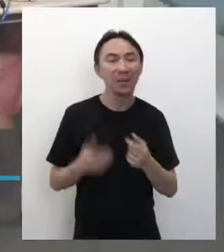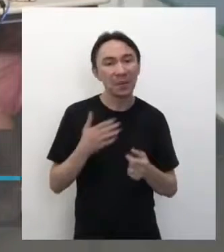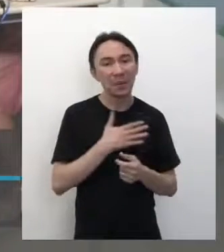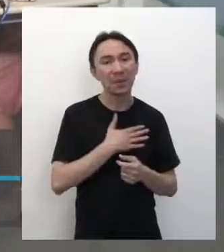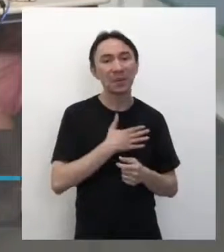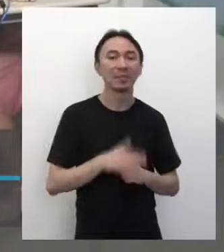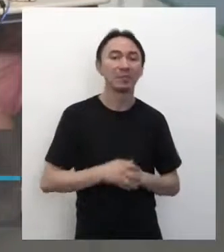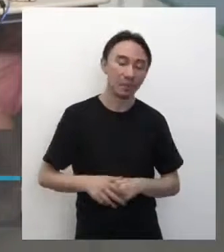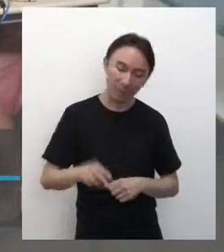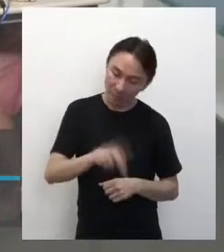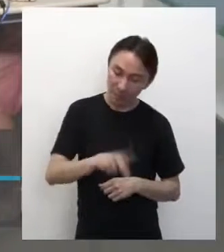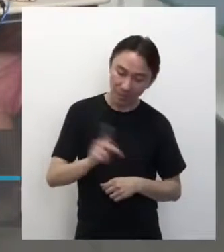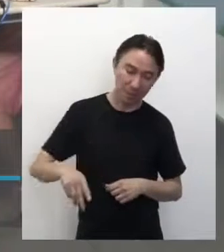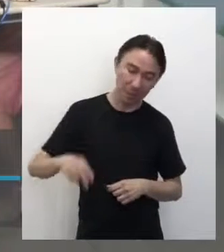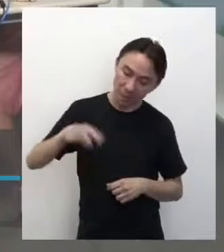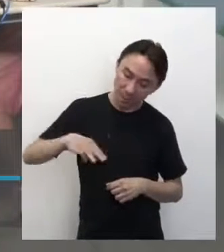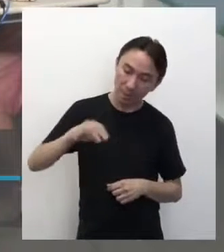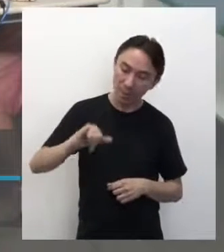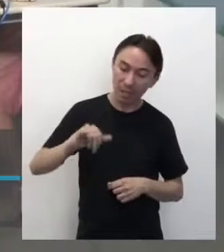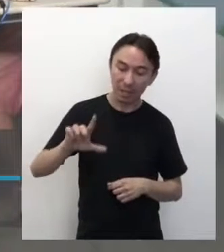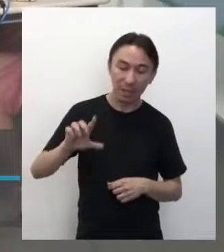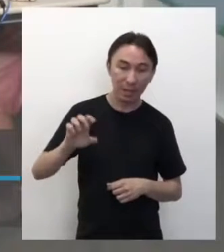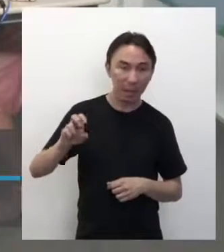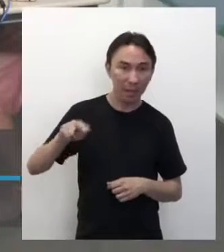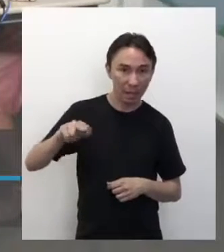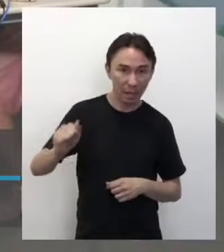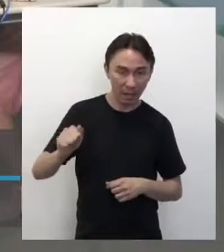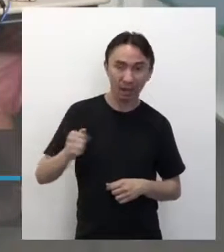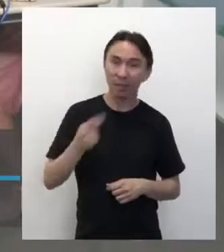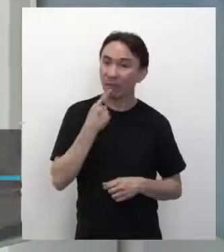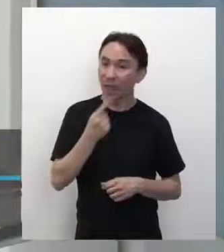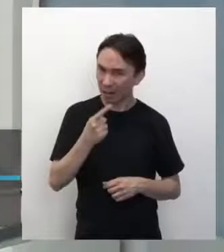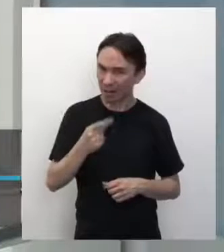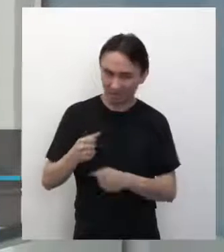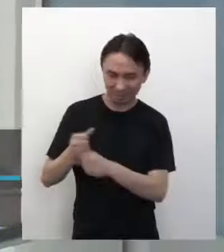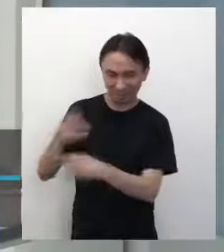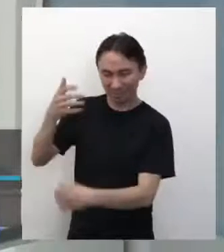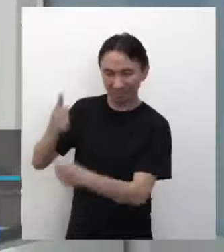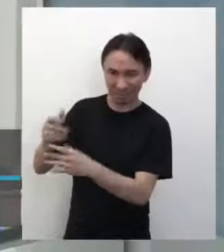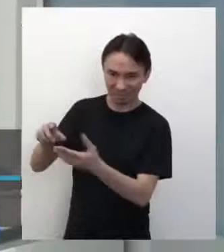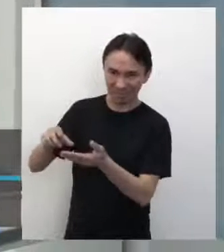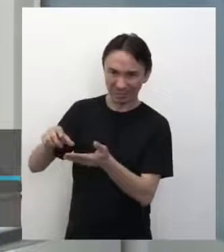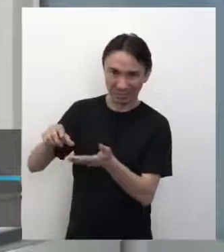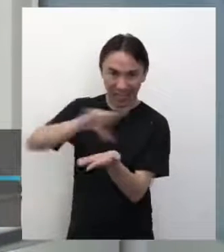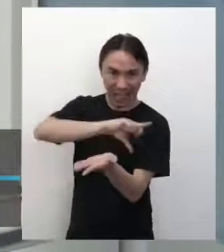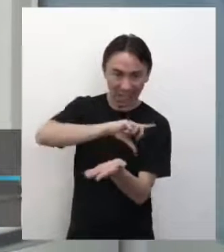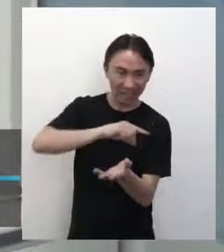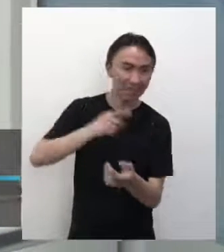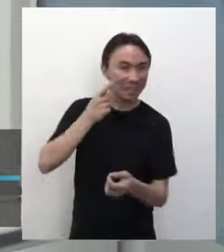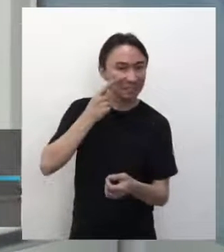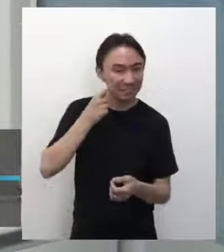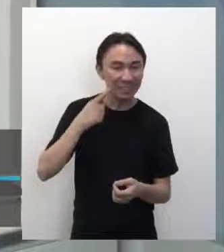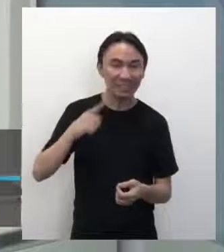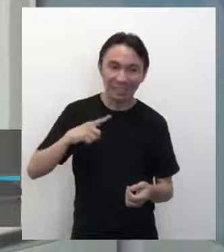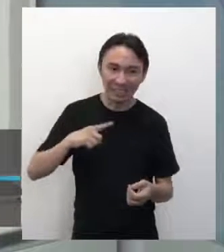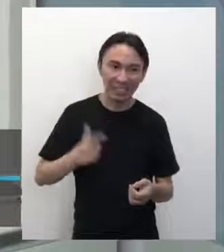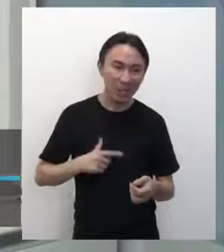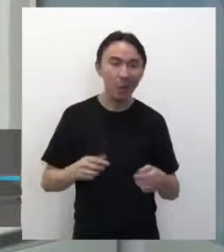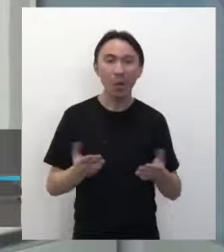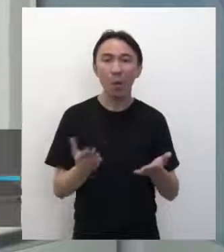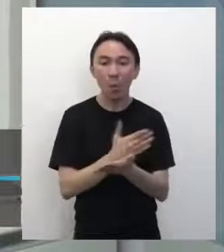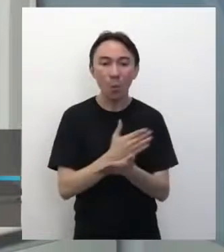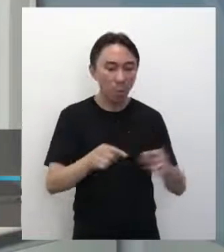da Pro Milena, tem a ver com o chat anterior, tá? Eu vou ler, turma, porque eu vou levar este comentário para a sala dos anos finais.